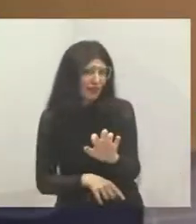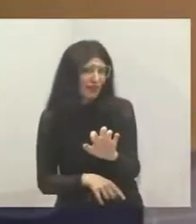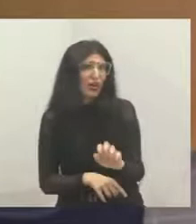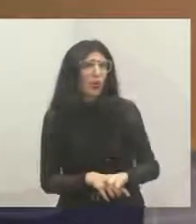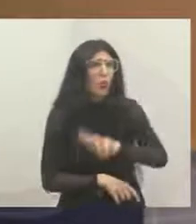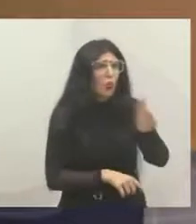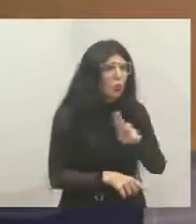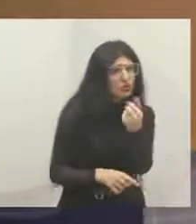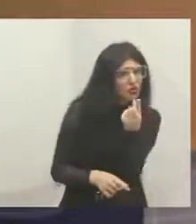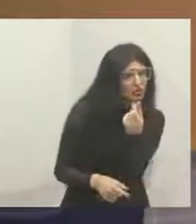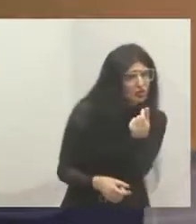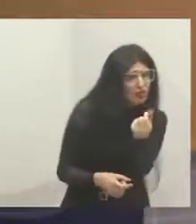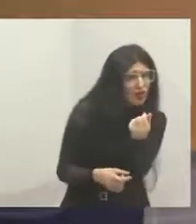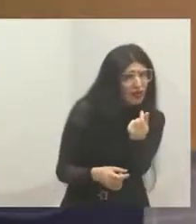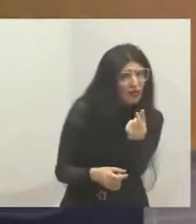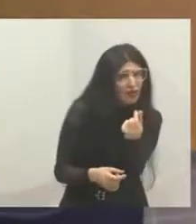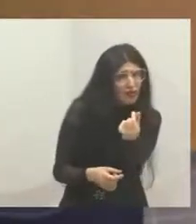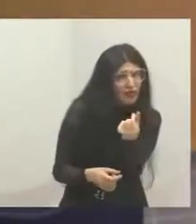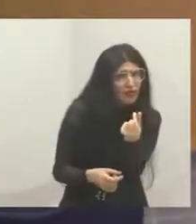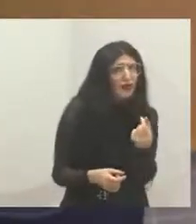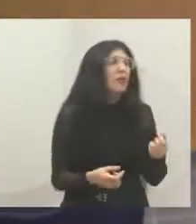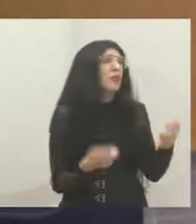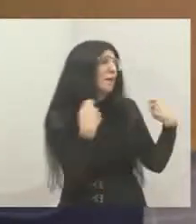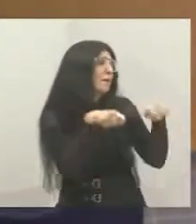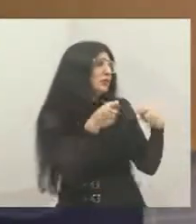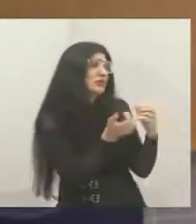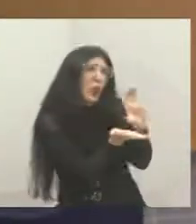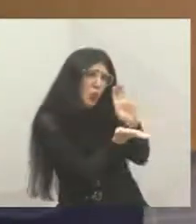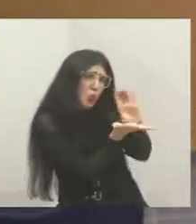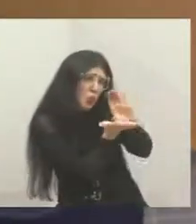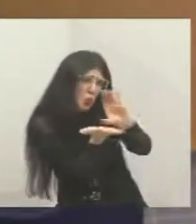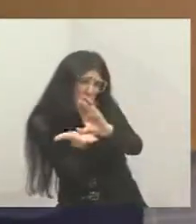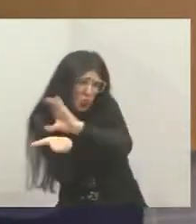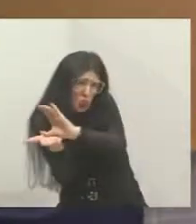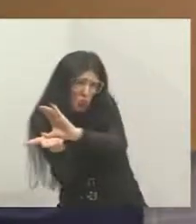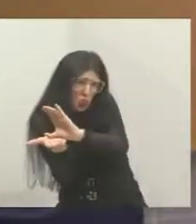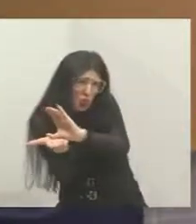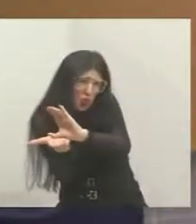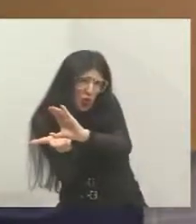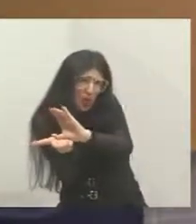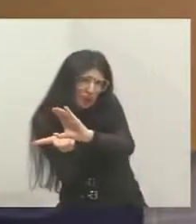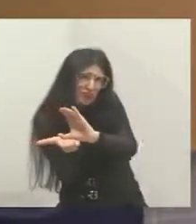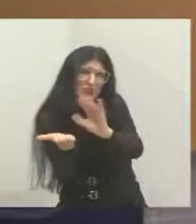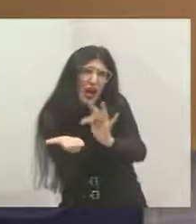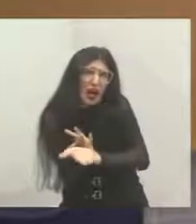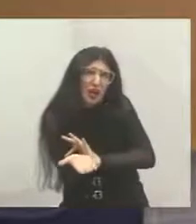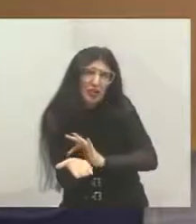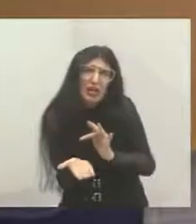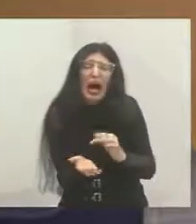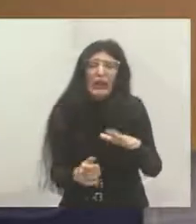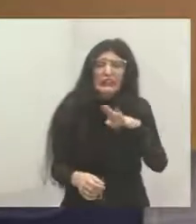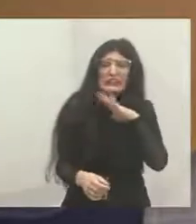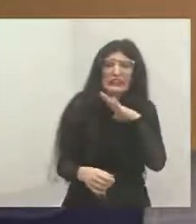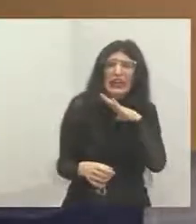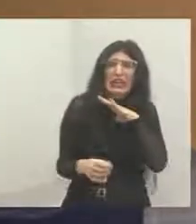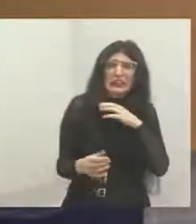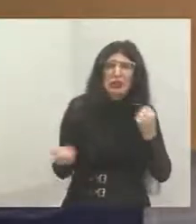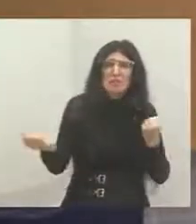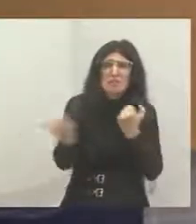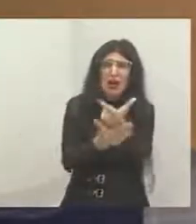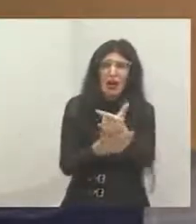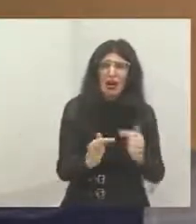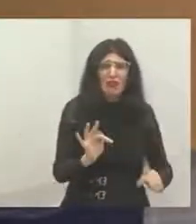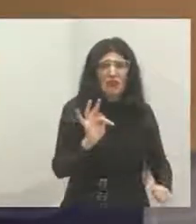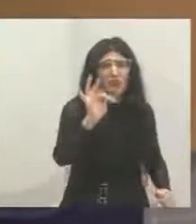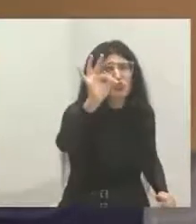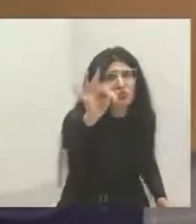que você tem a continuidade do processo, você acaba tendo uma parcela a mais de financiamento para o município também. Então, tem que avaliar